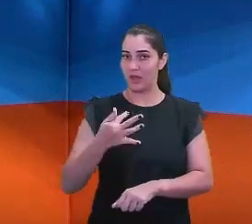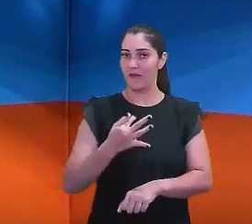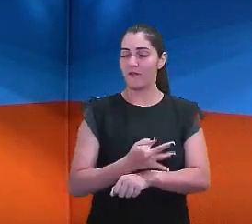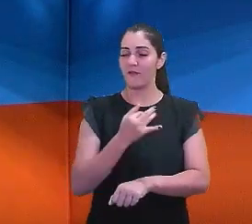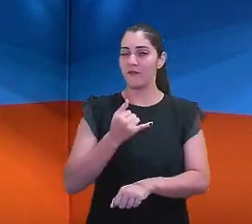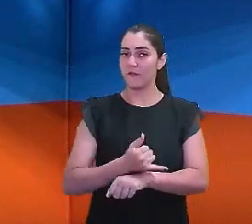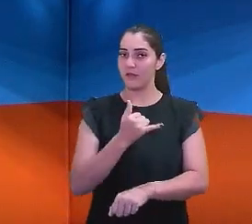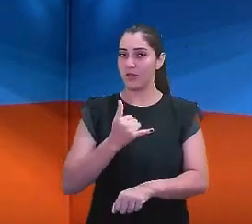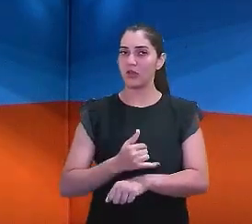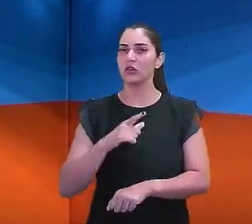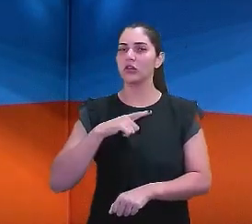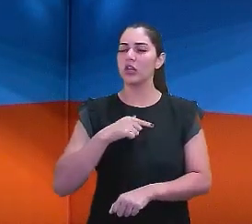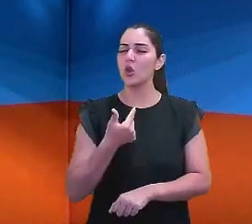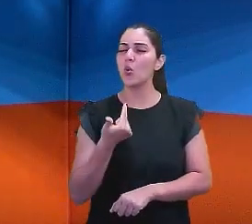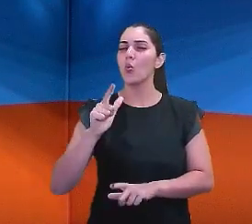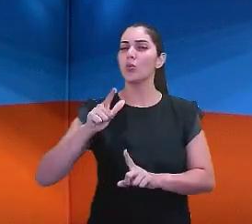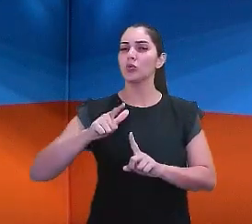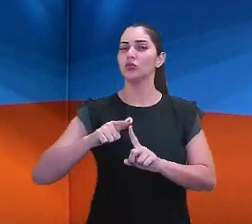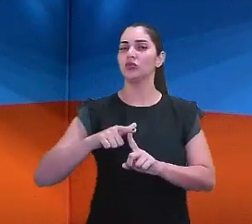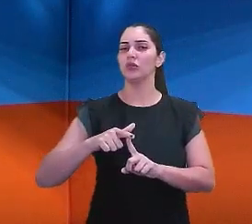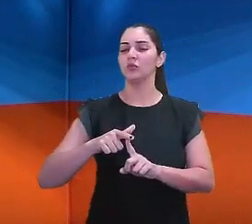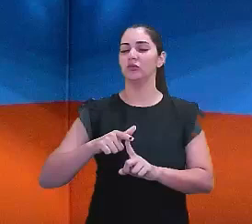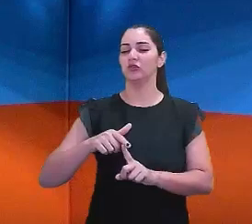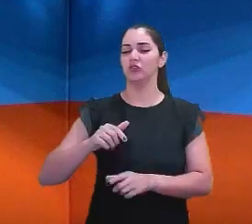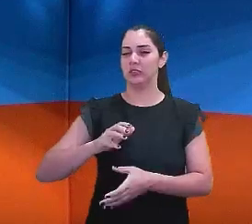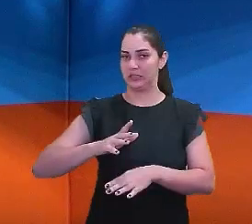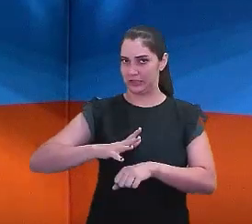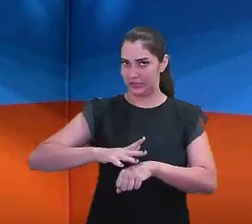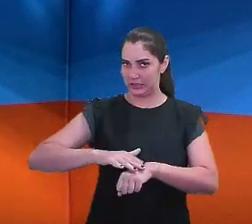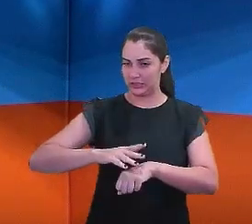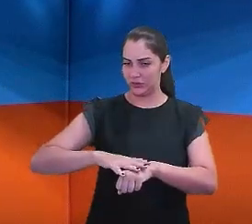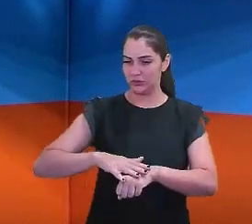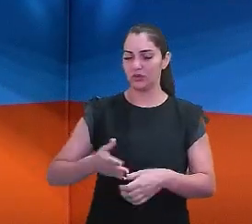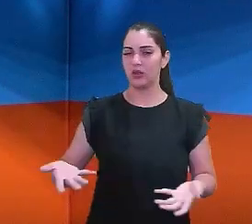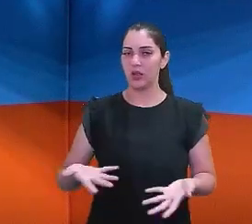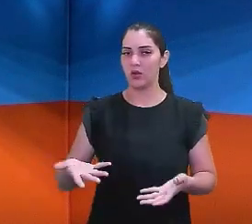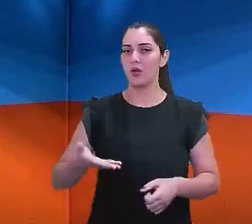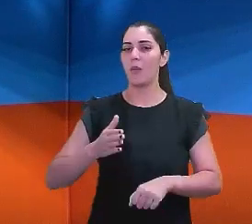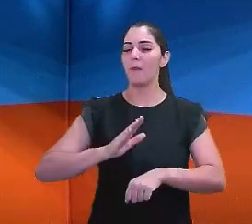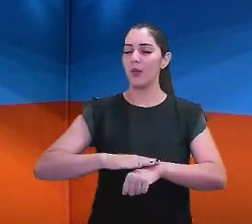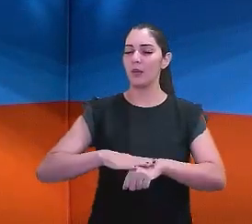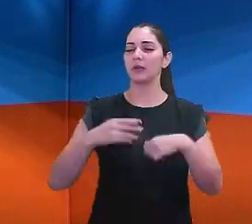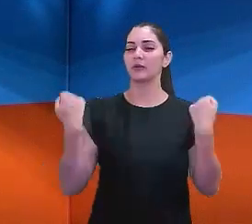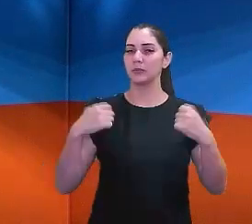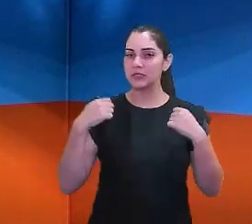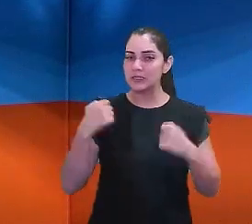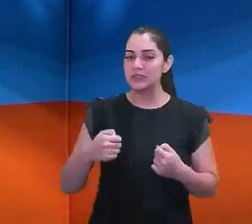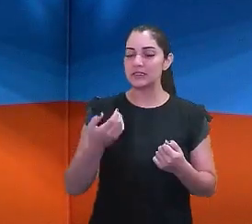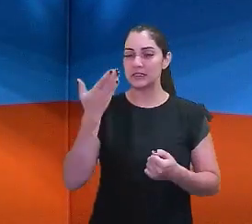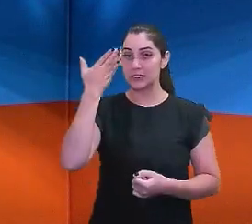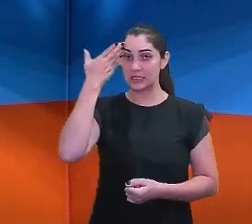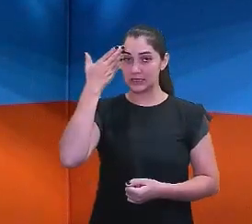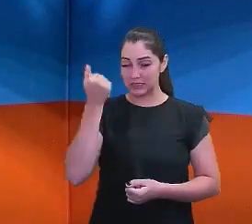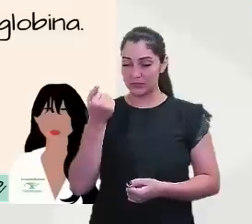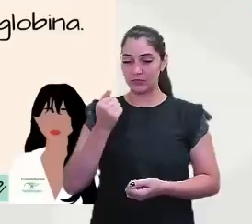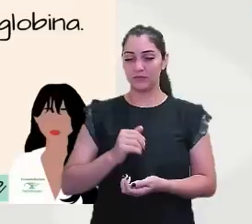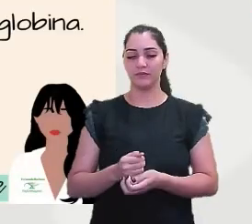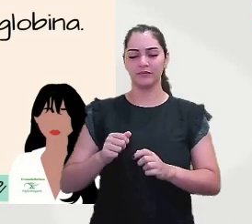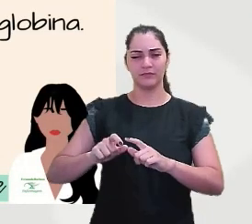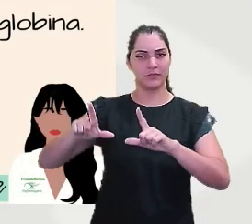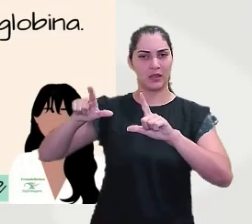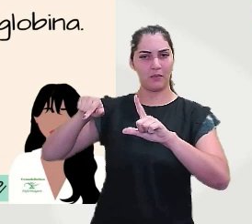outros tipos de anemia. E é exatamente o objetivo desse momento você precisa saber. E abre essa imagem aí, por favor, produção, para a